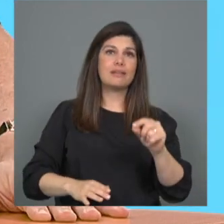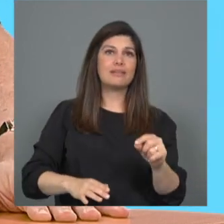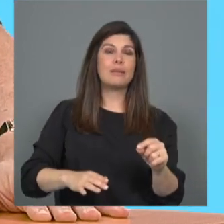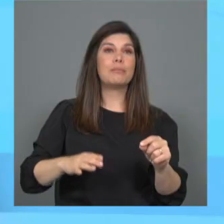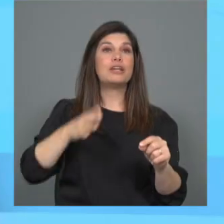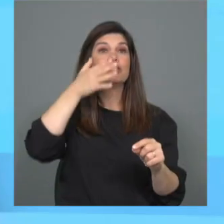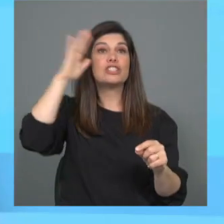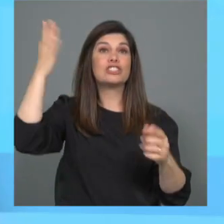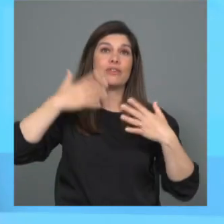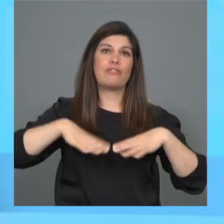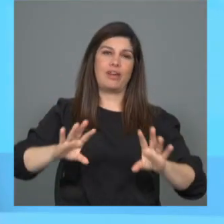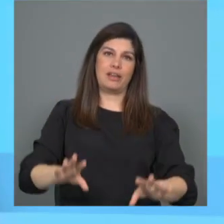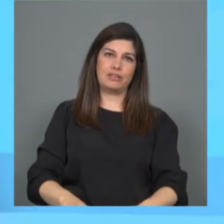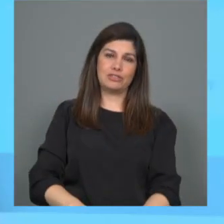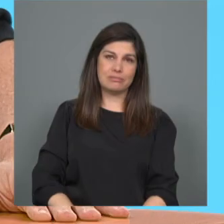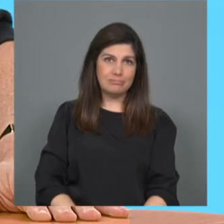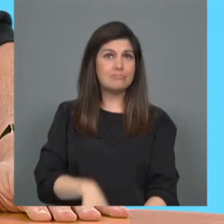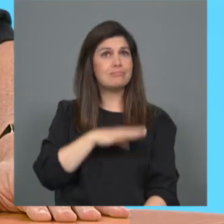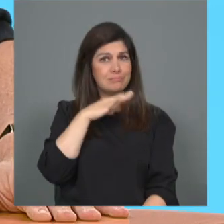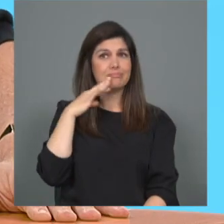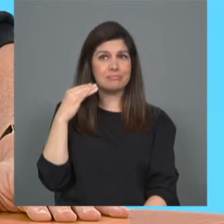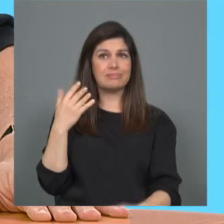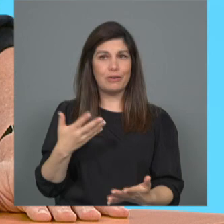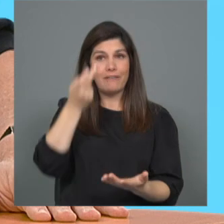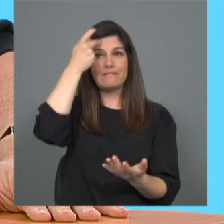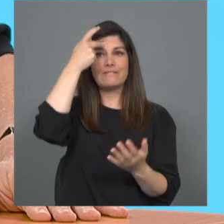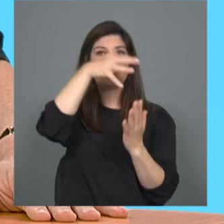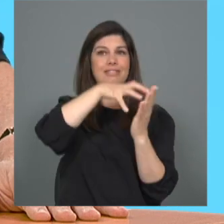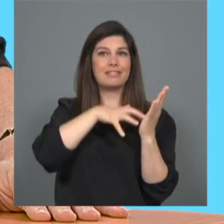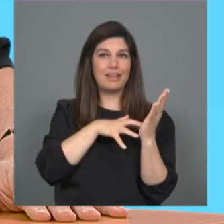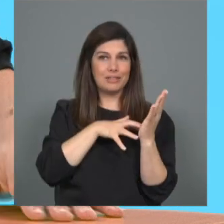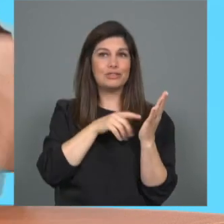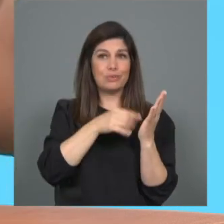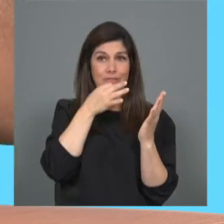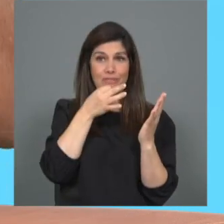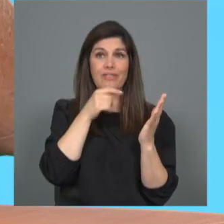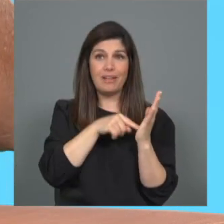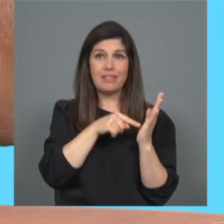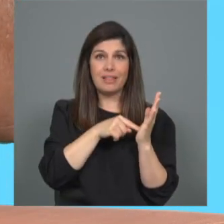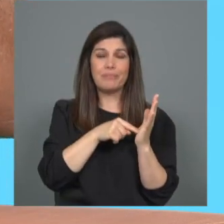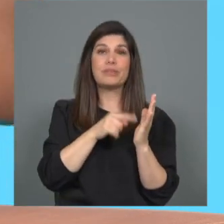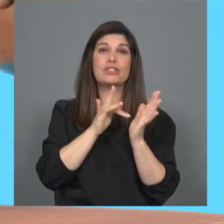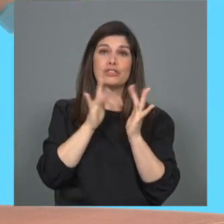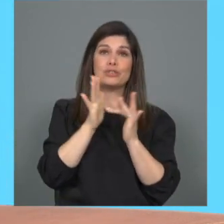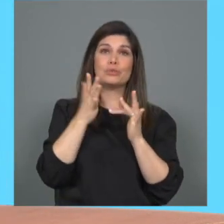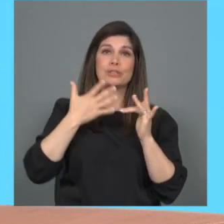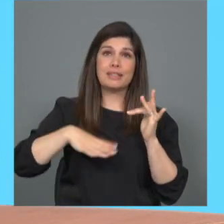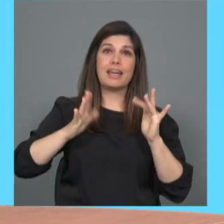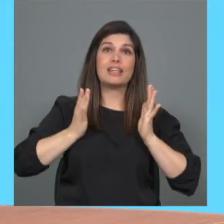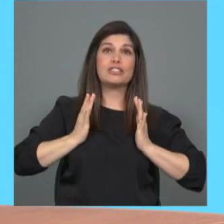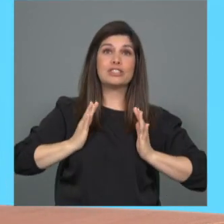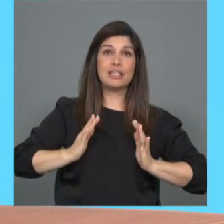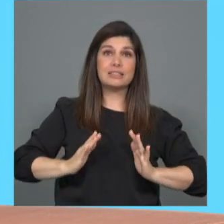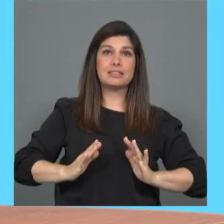engraçado. Há textos, sobretudo estou-me a lembrar de um, em que Jesus quer ir descansar para o